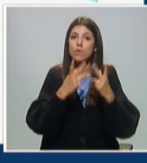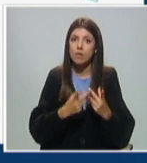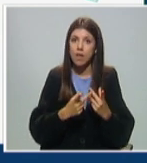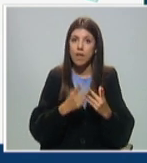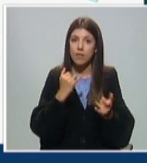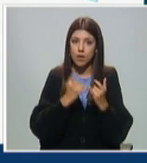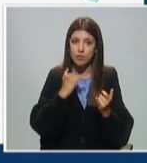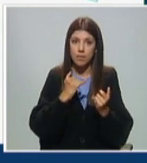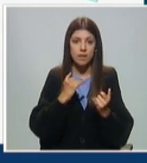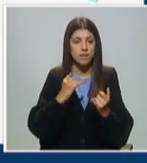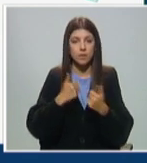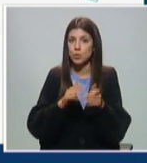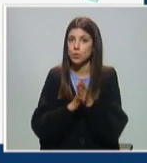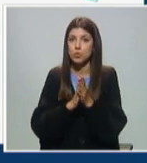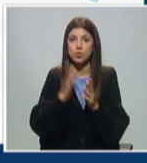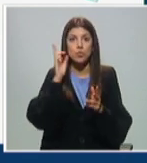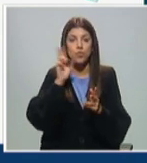de uma forma automática.